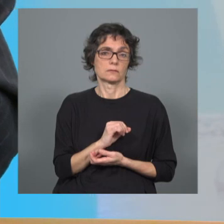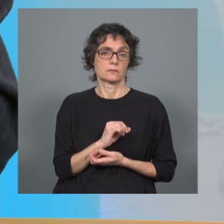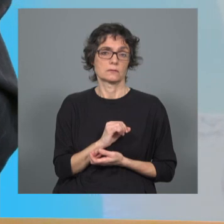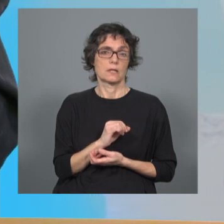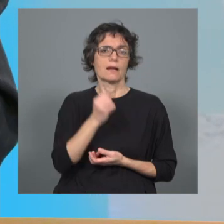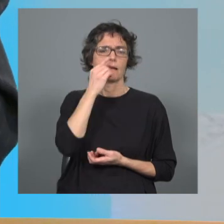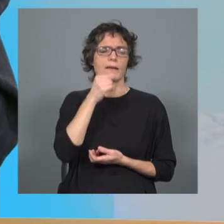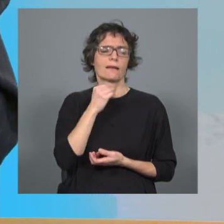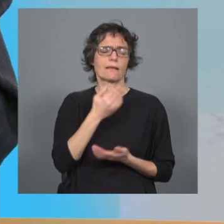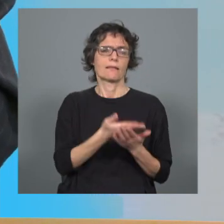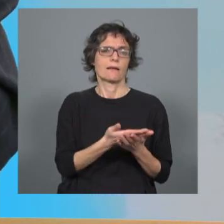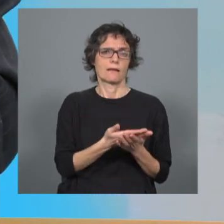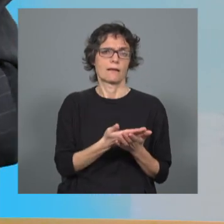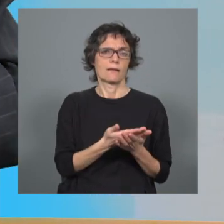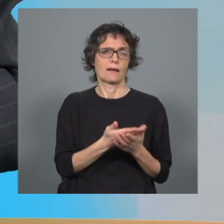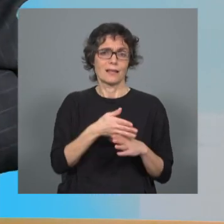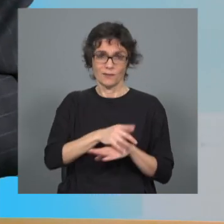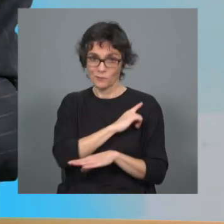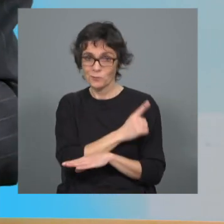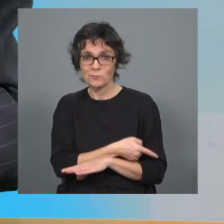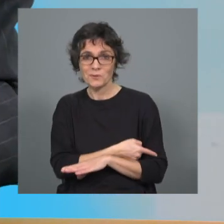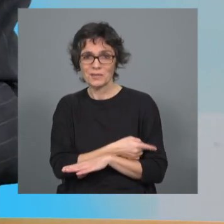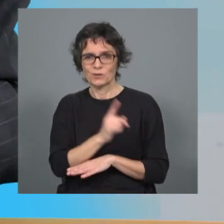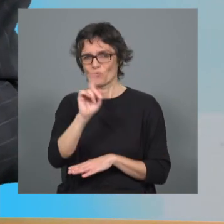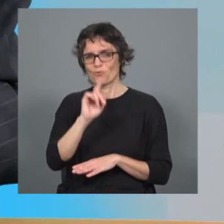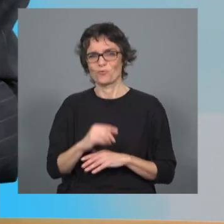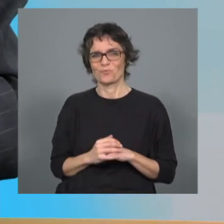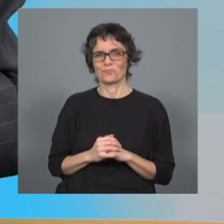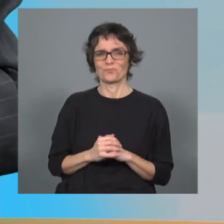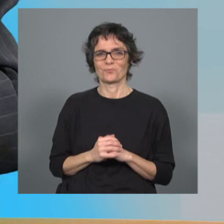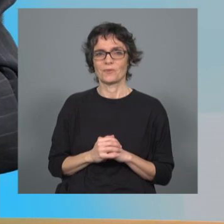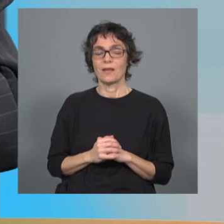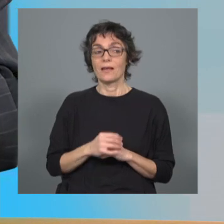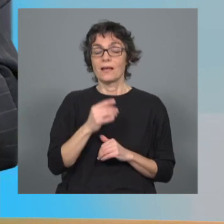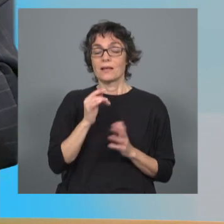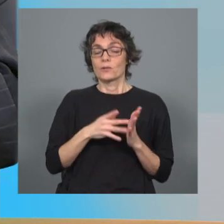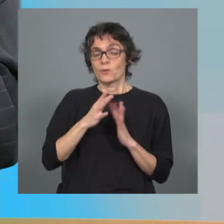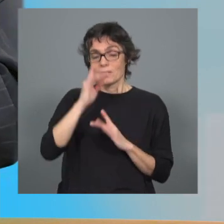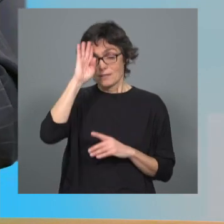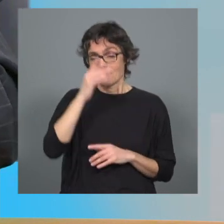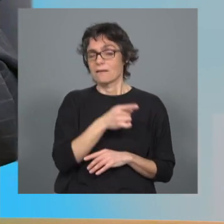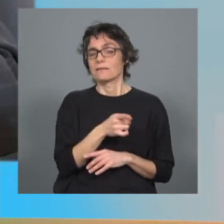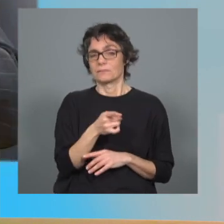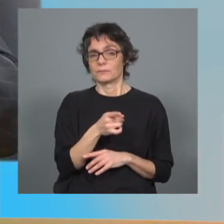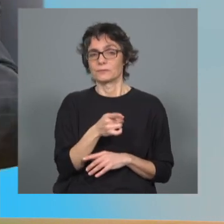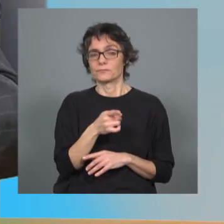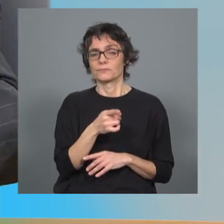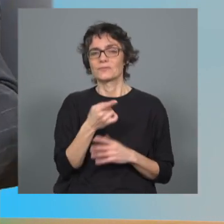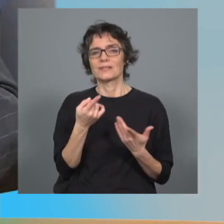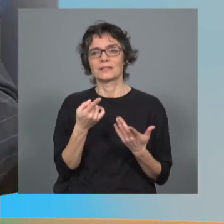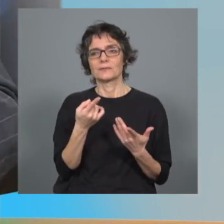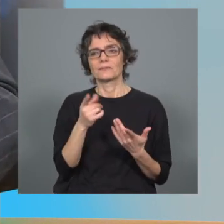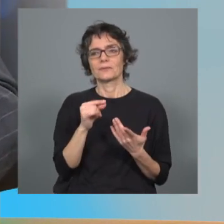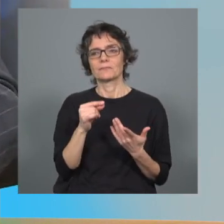poder, e vemos que as pessoas que estão à próxima dele não são a